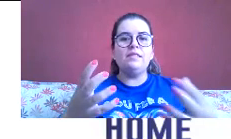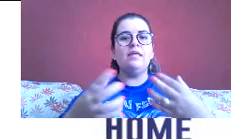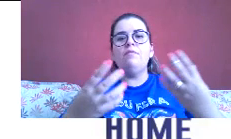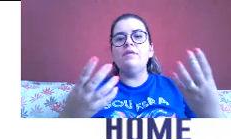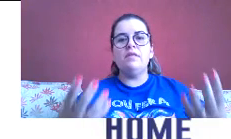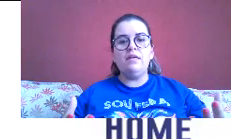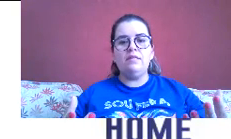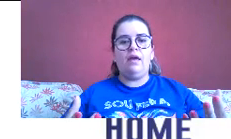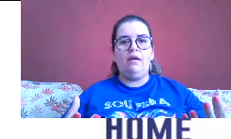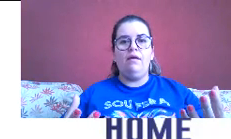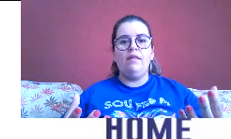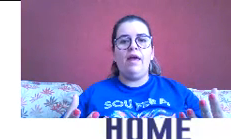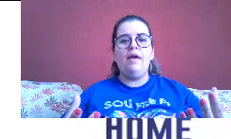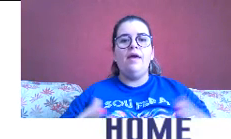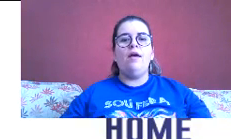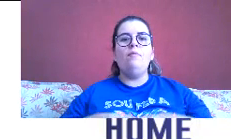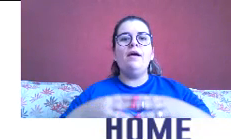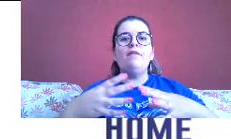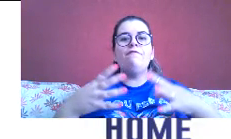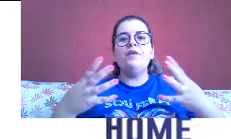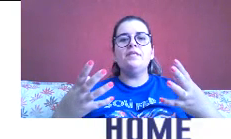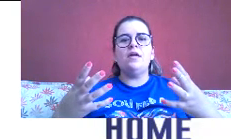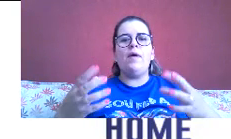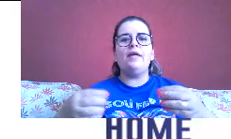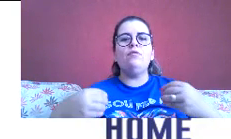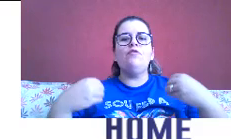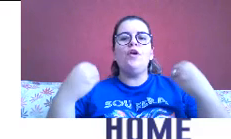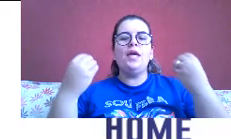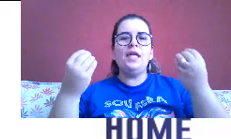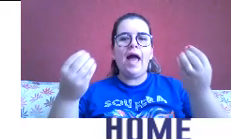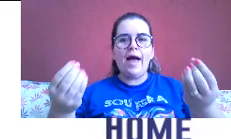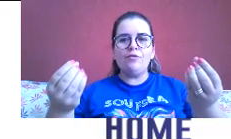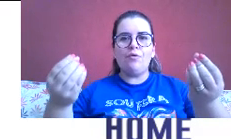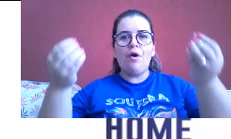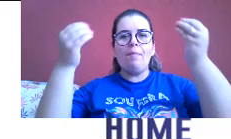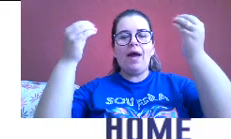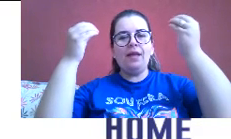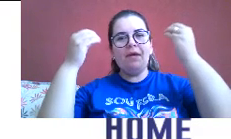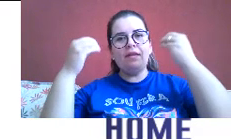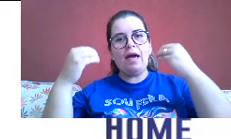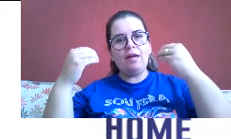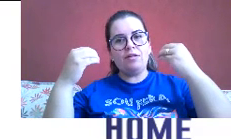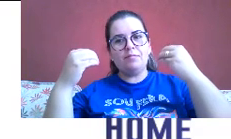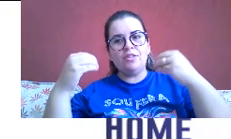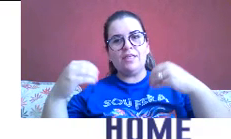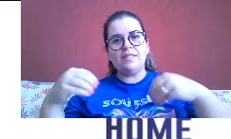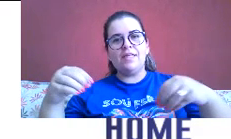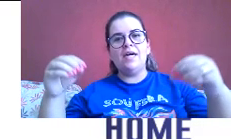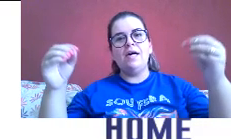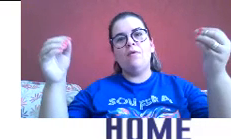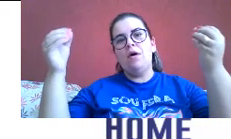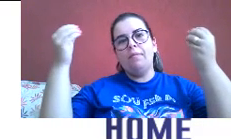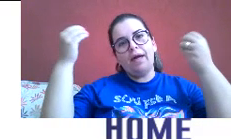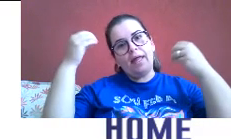seres que não existem né é uma ficção é aquilo que foi criado para alimentar a nossa